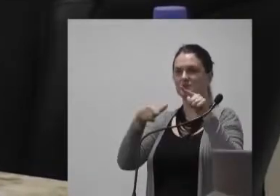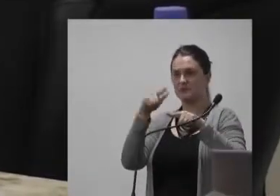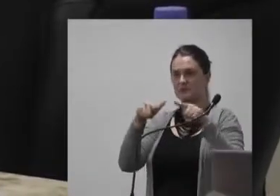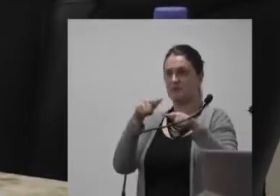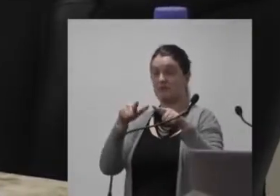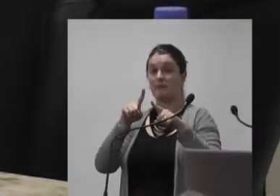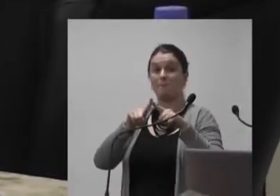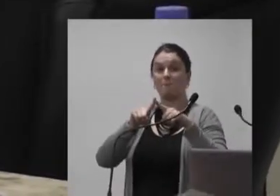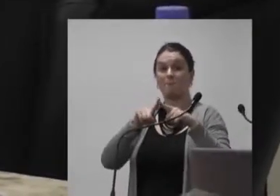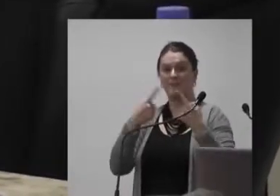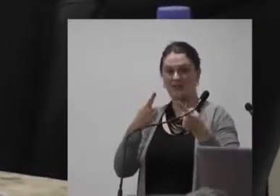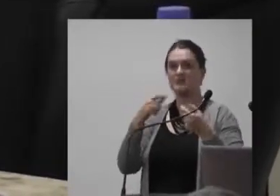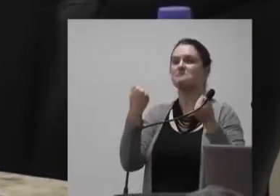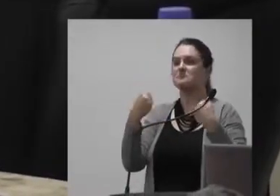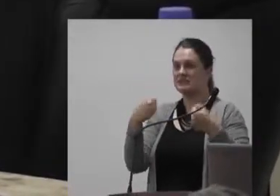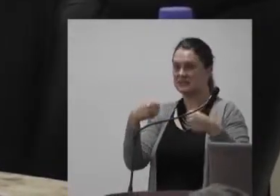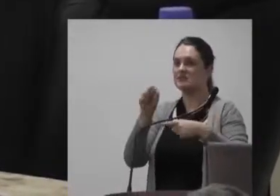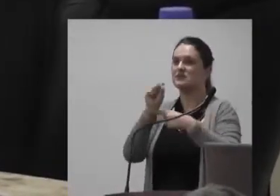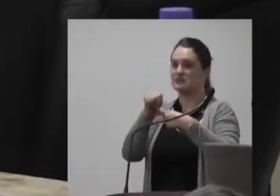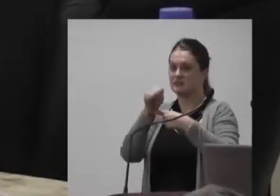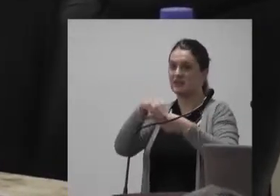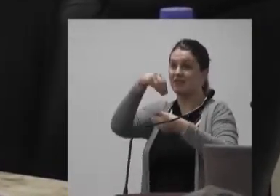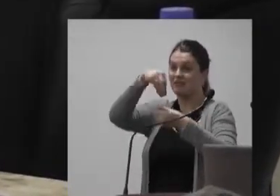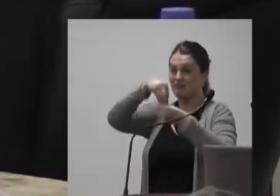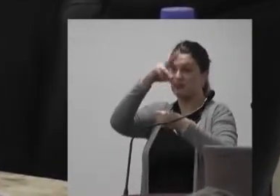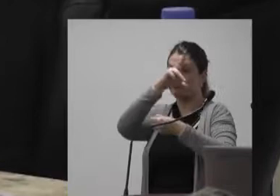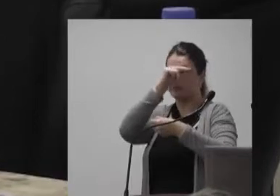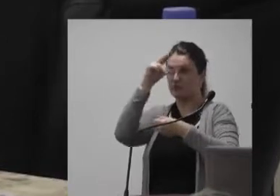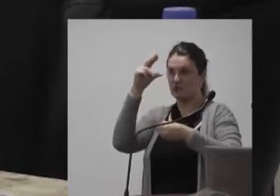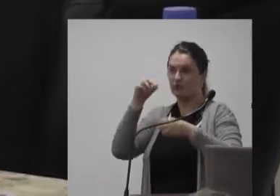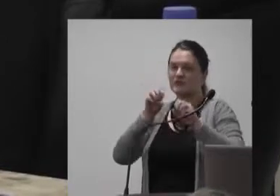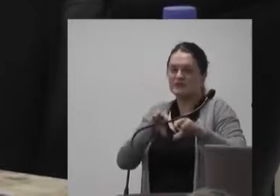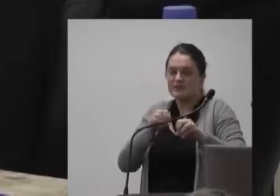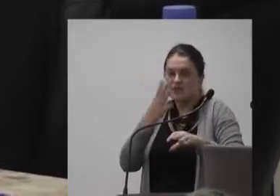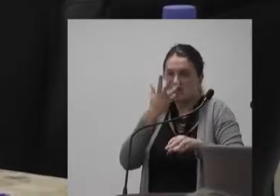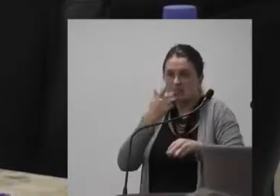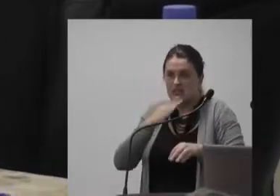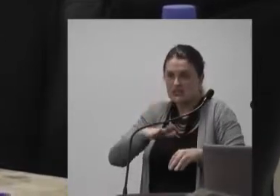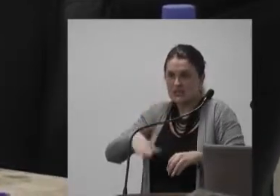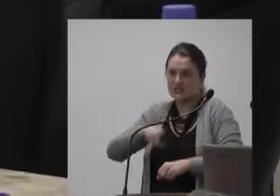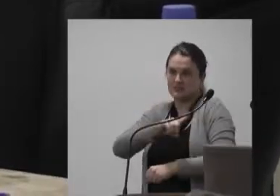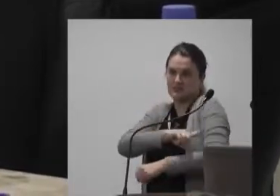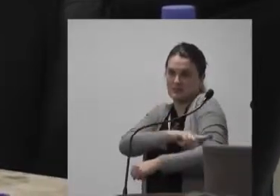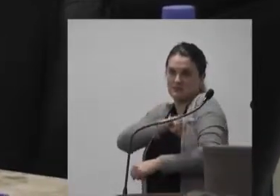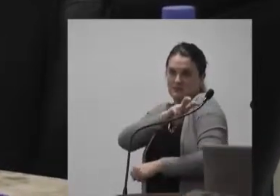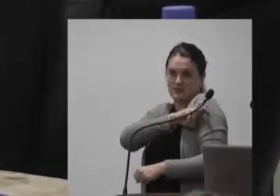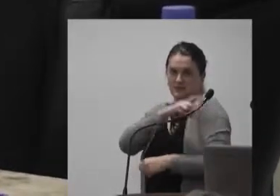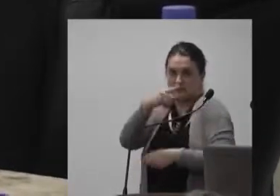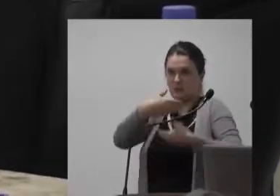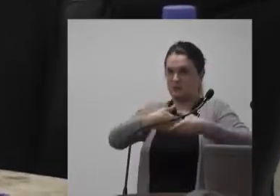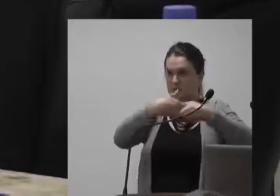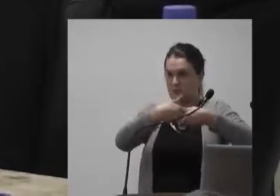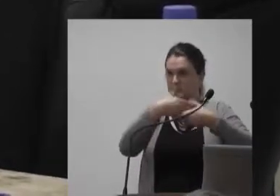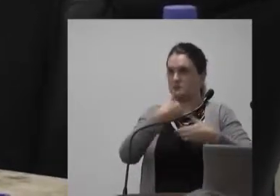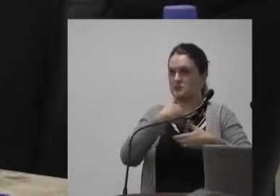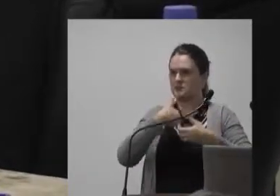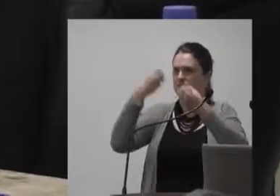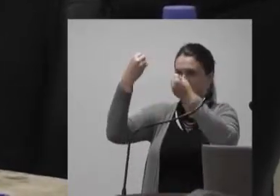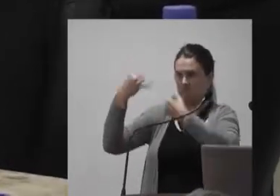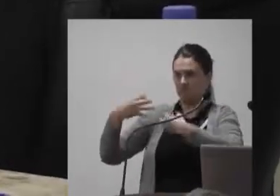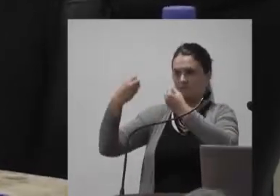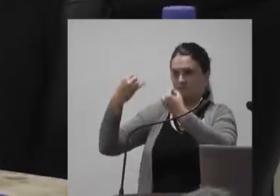isso. Mas é necessário, sim, ser trabalhado nas séries iniciais também. Portanto, parabéns por essa